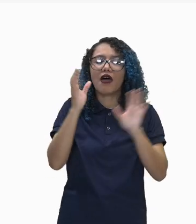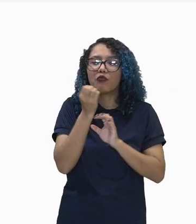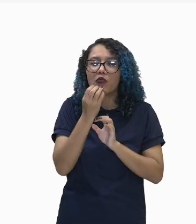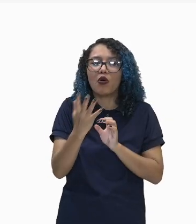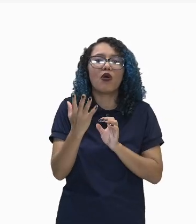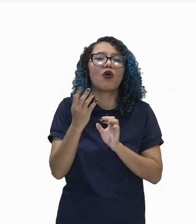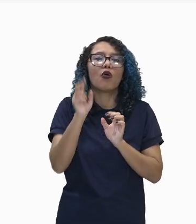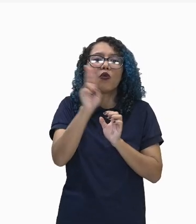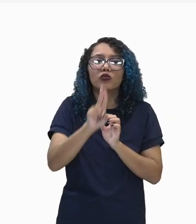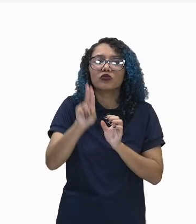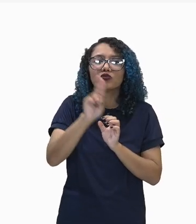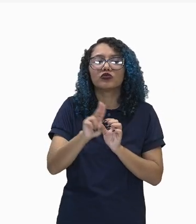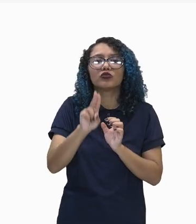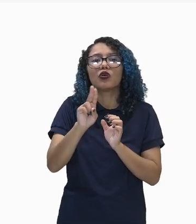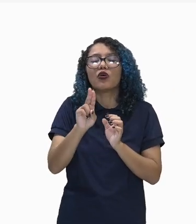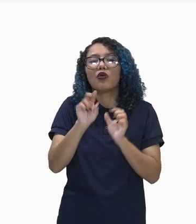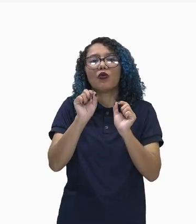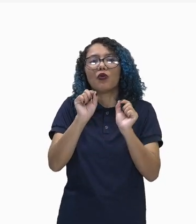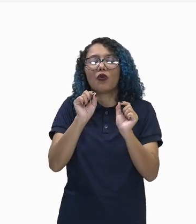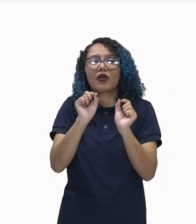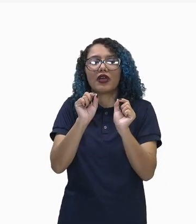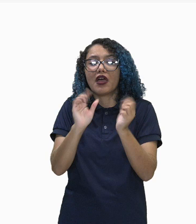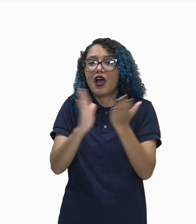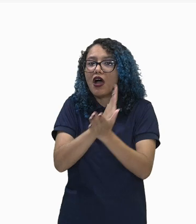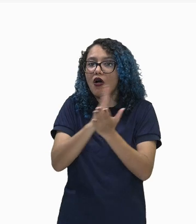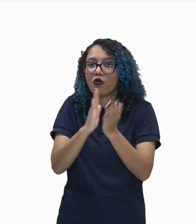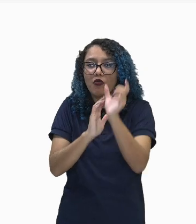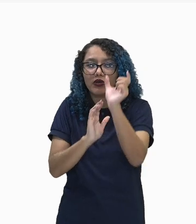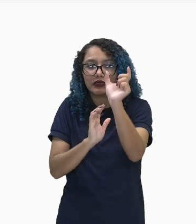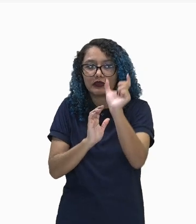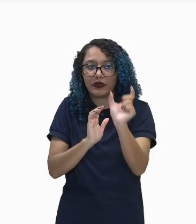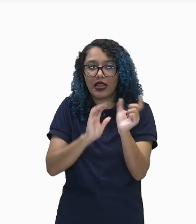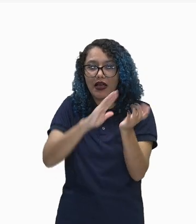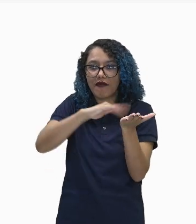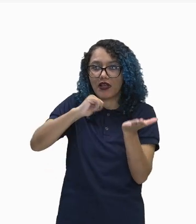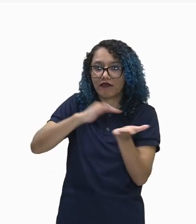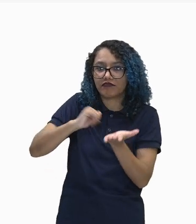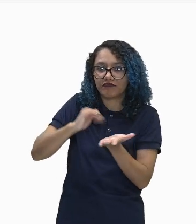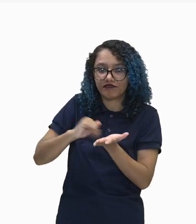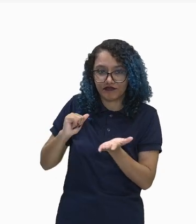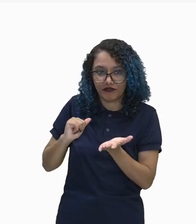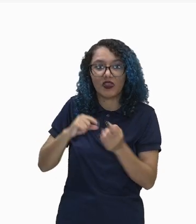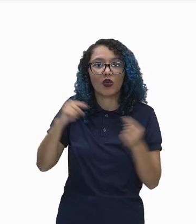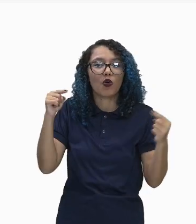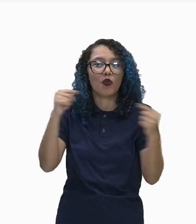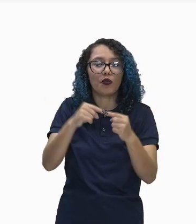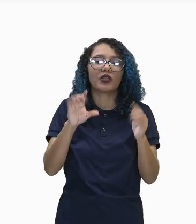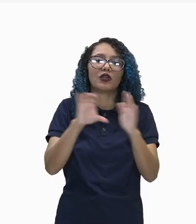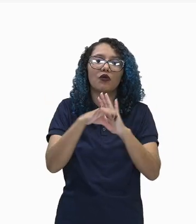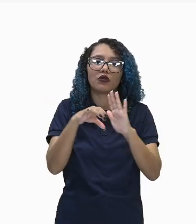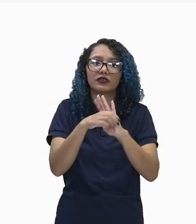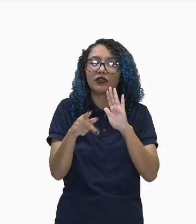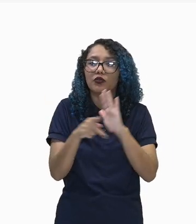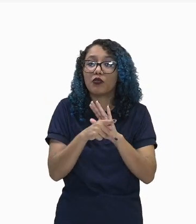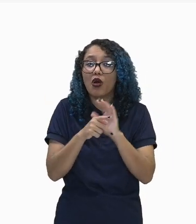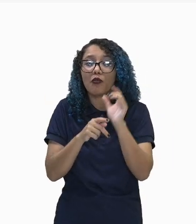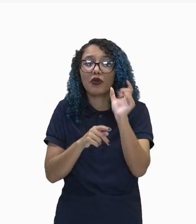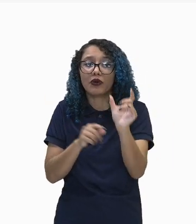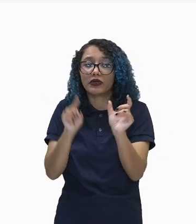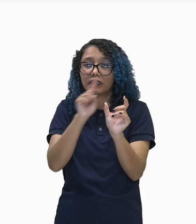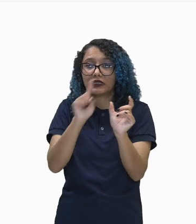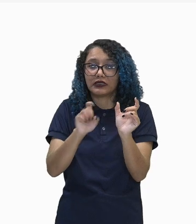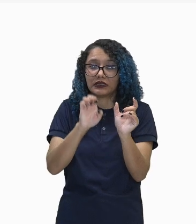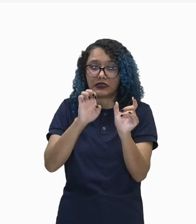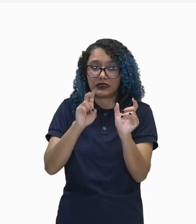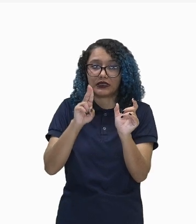a supressão de alguns termos para não haver repetição. Isso é zeugma. Vamos ver a diferença